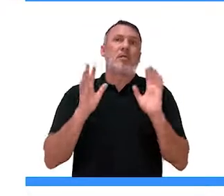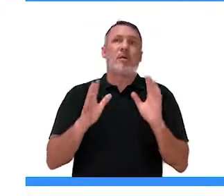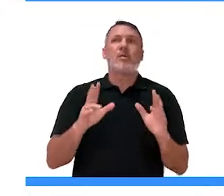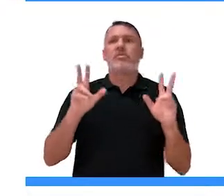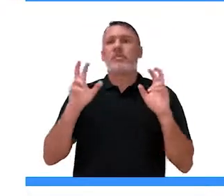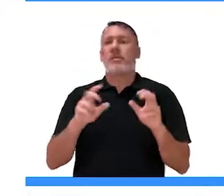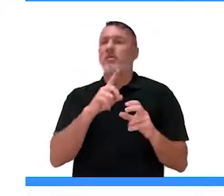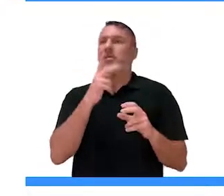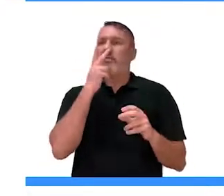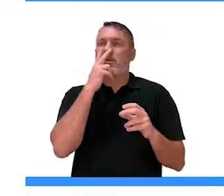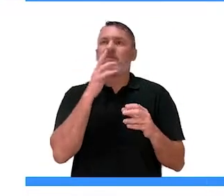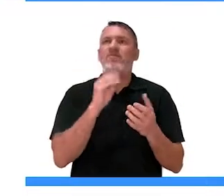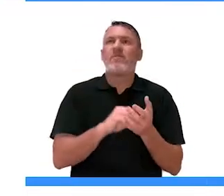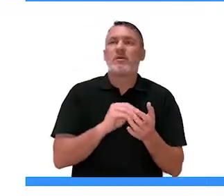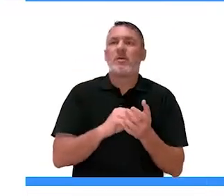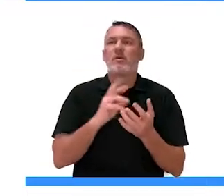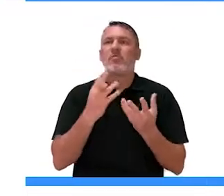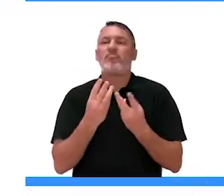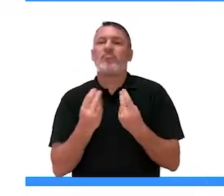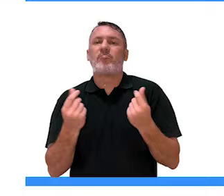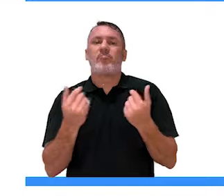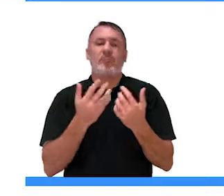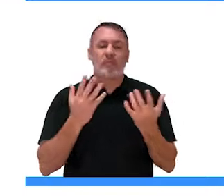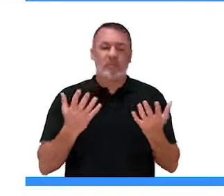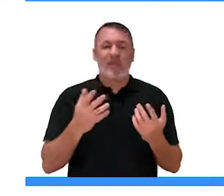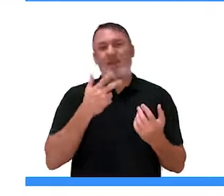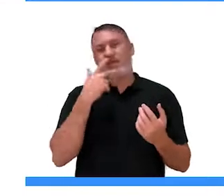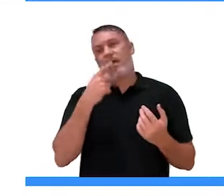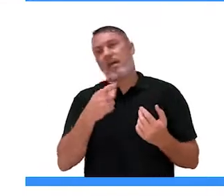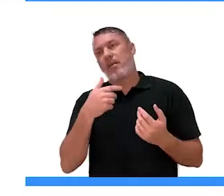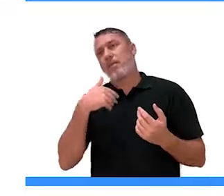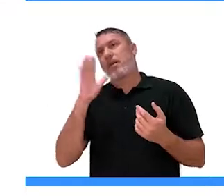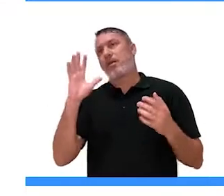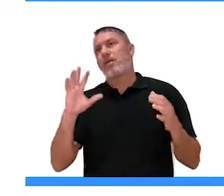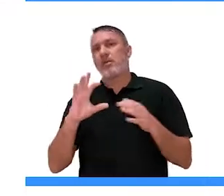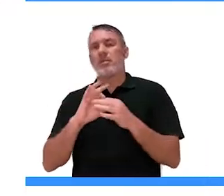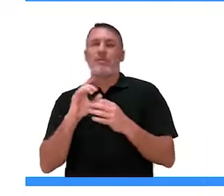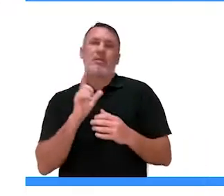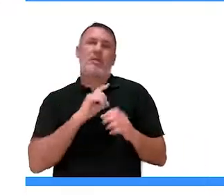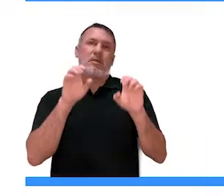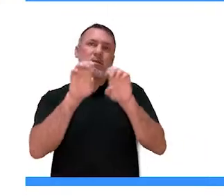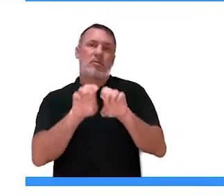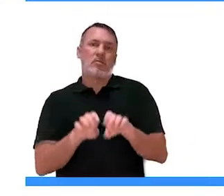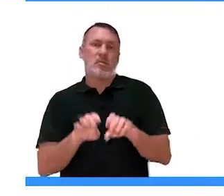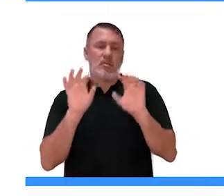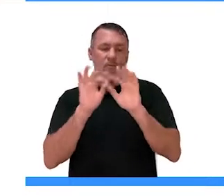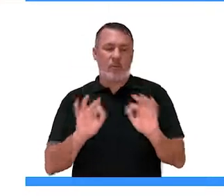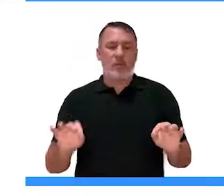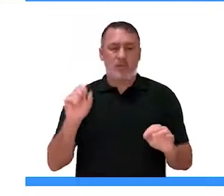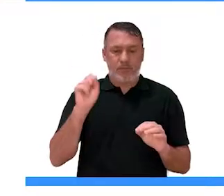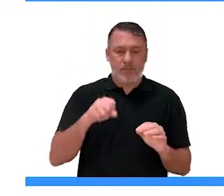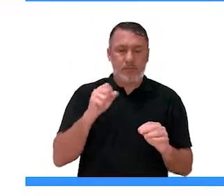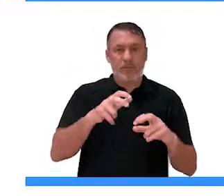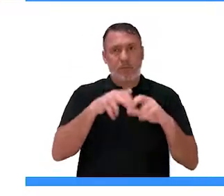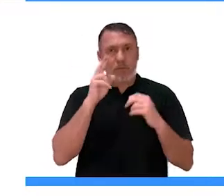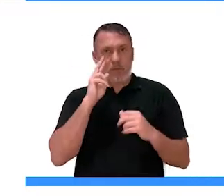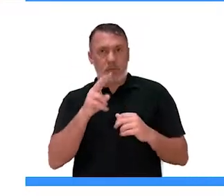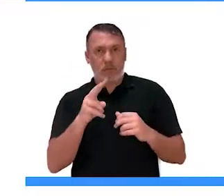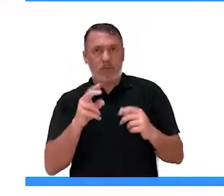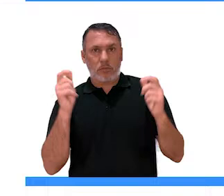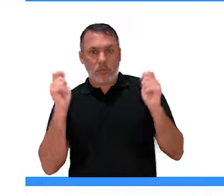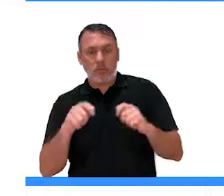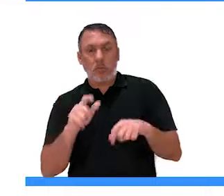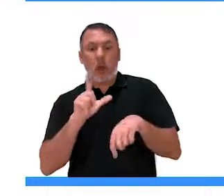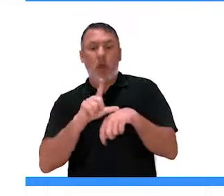é uma questão muito inocente, vamos colocar assim. A E tem mais a ver com a questão estrutural da frase.